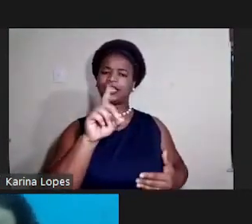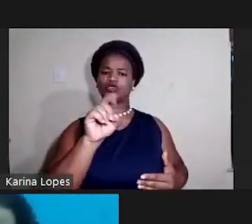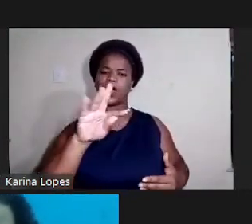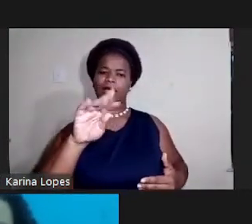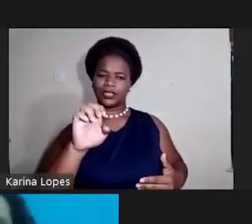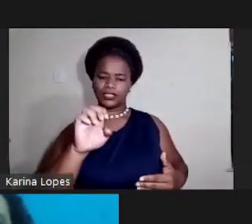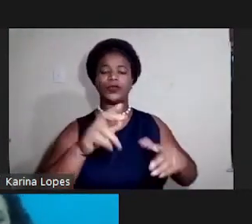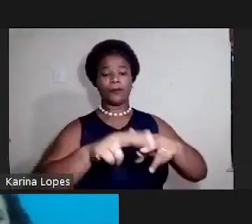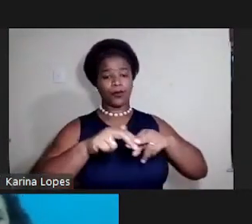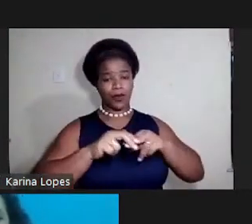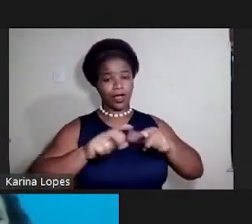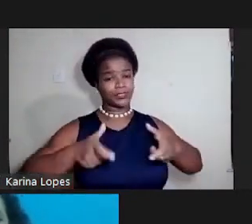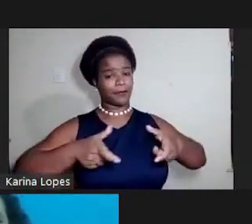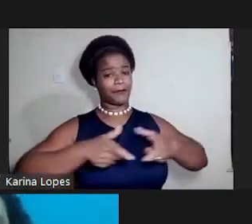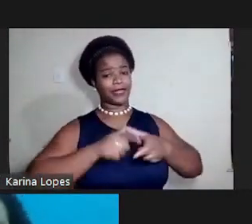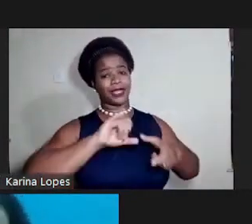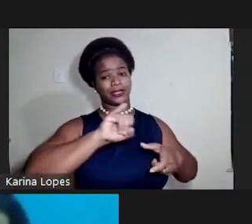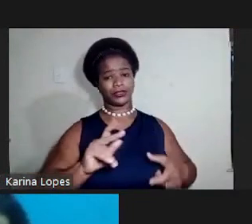JK.